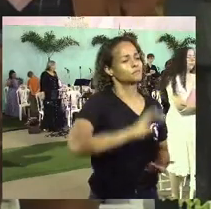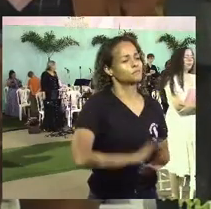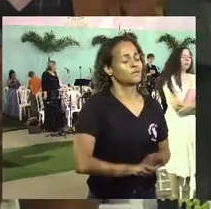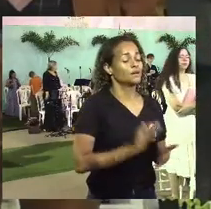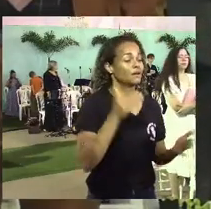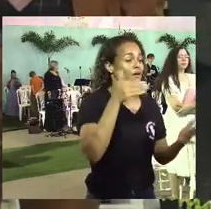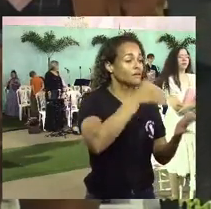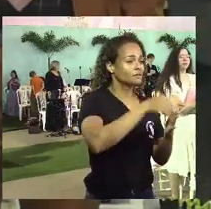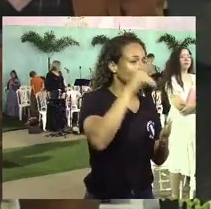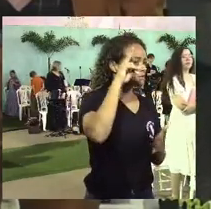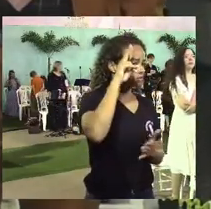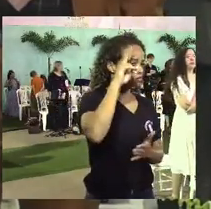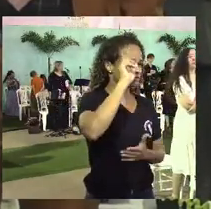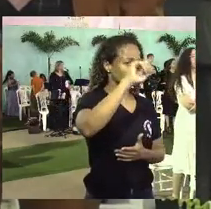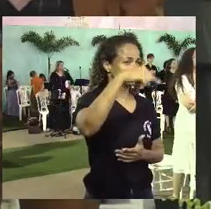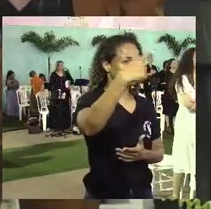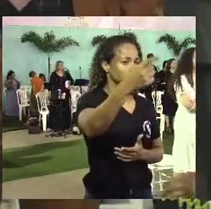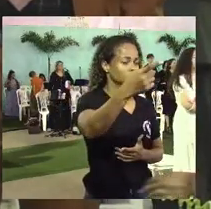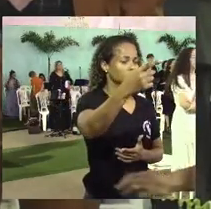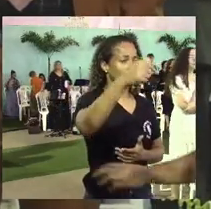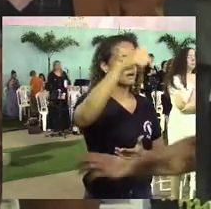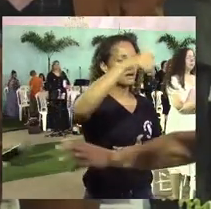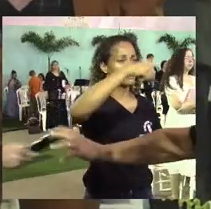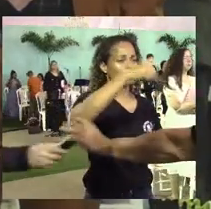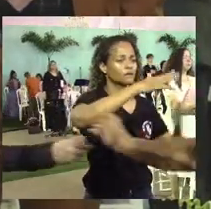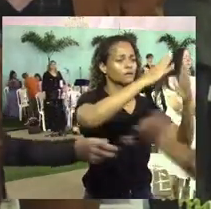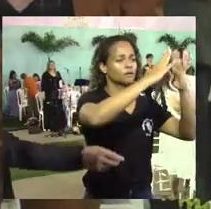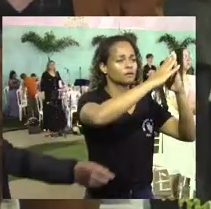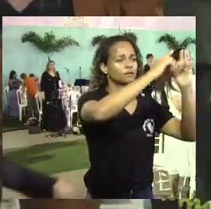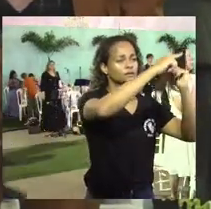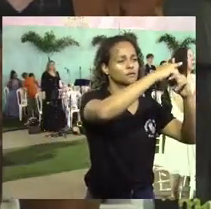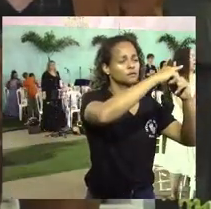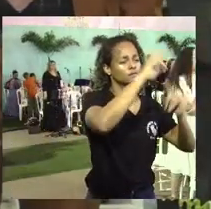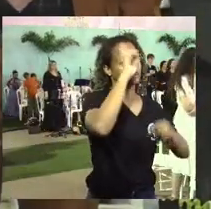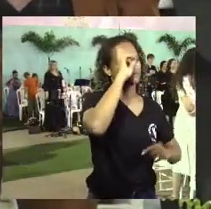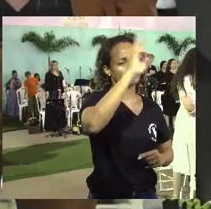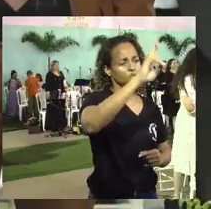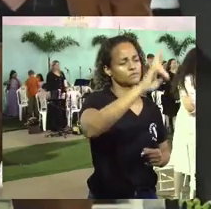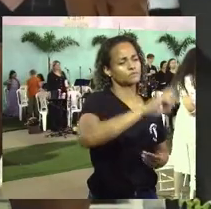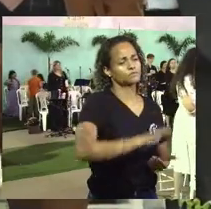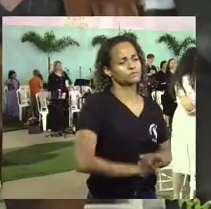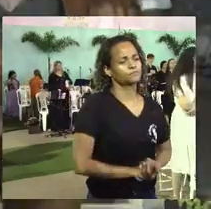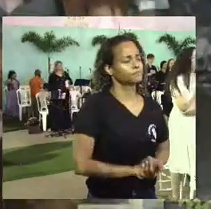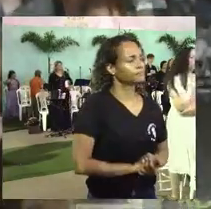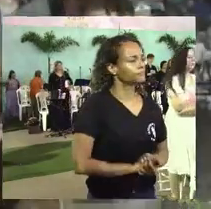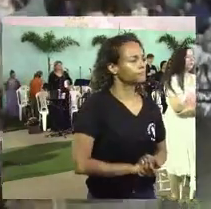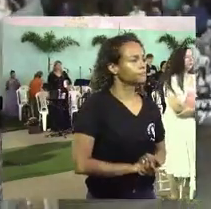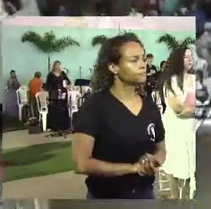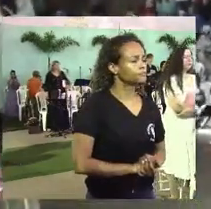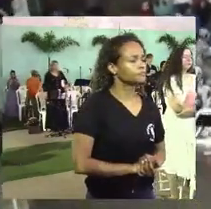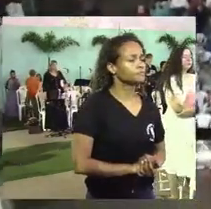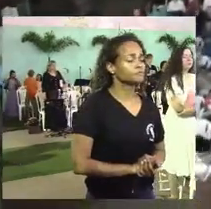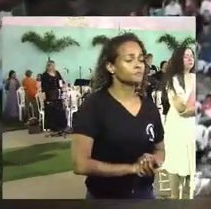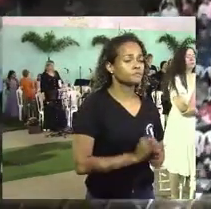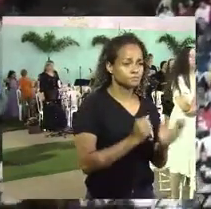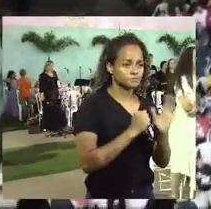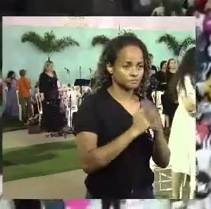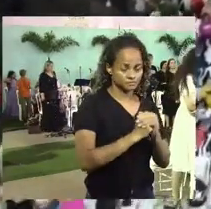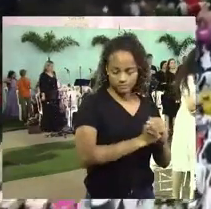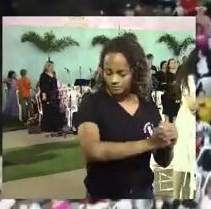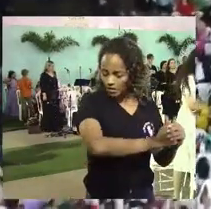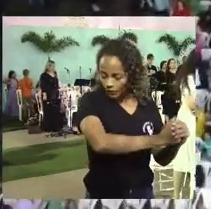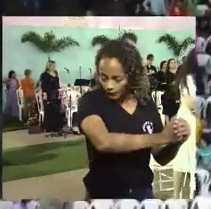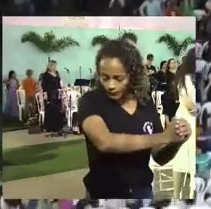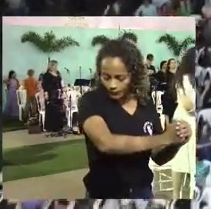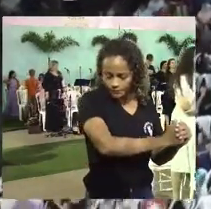até segunda-feira próxima aqui é a igreja do nosso senhor Jesus Cristo você crer com isso diga um Amém